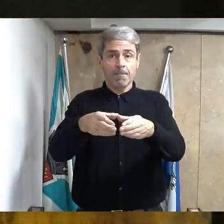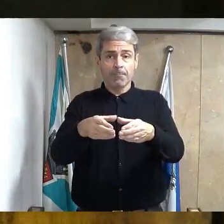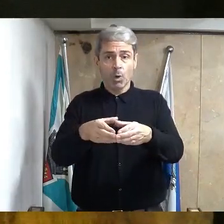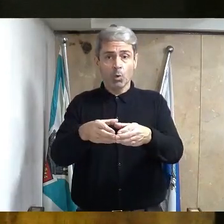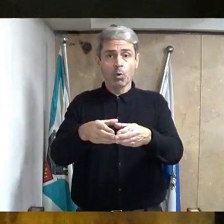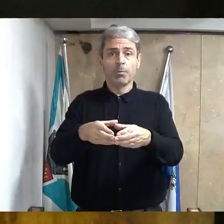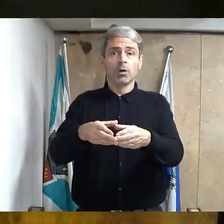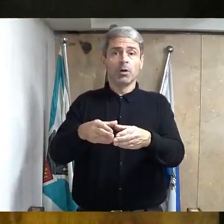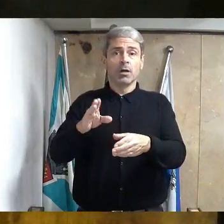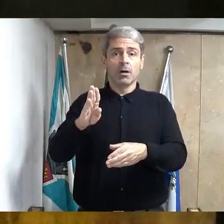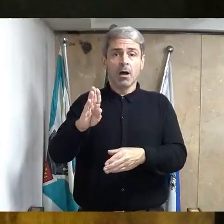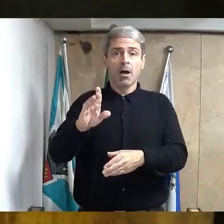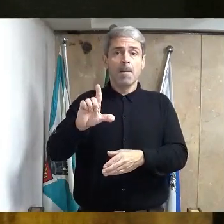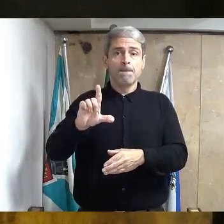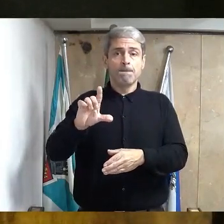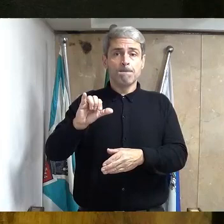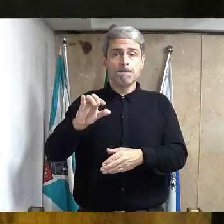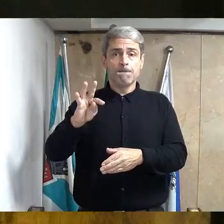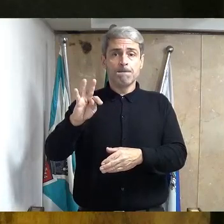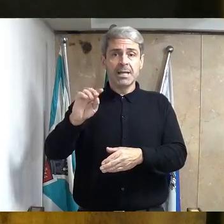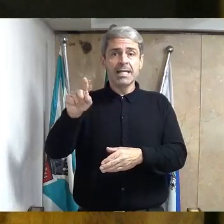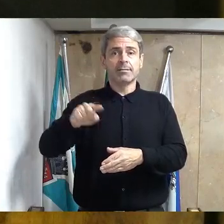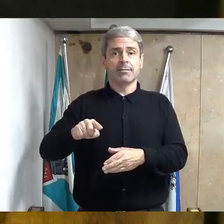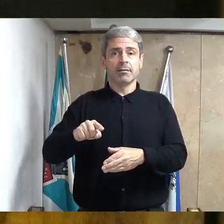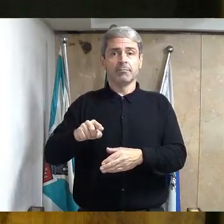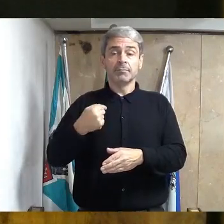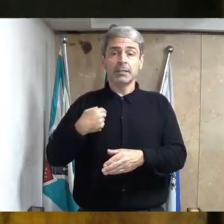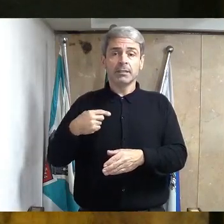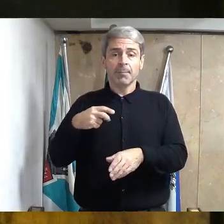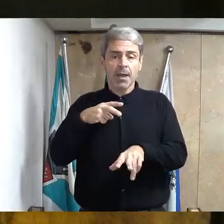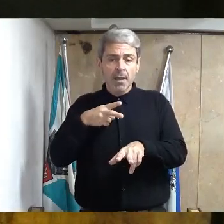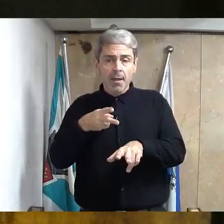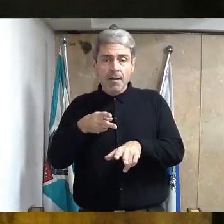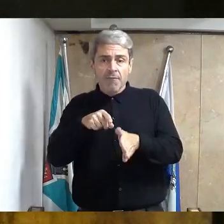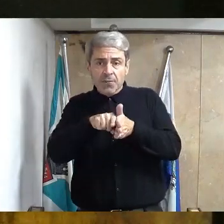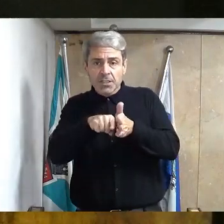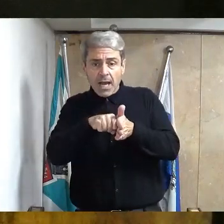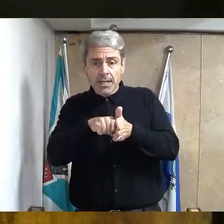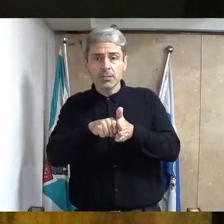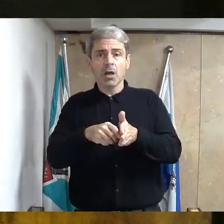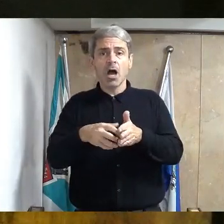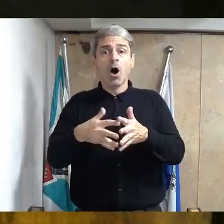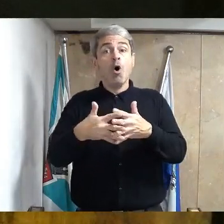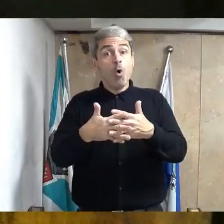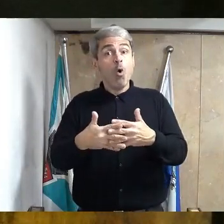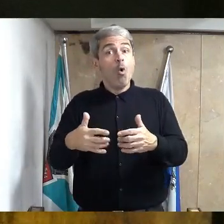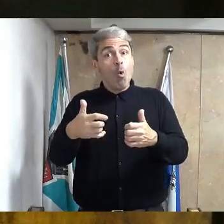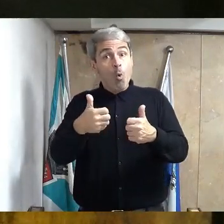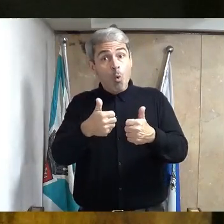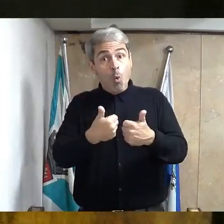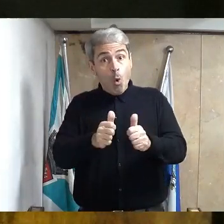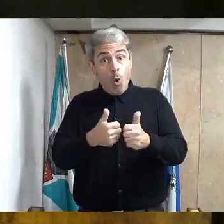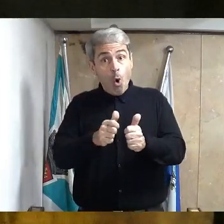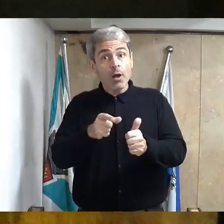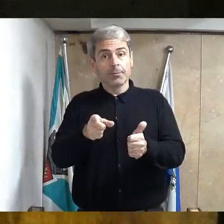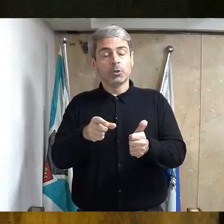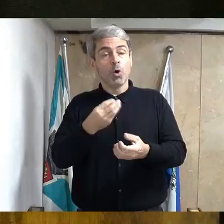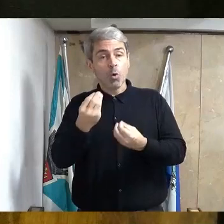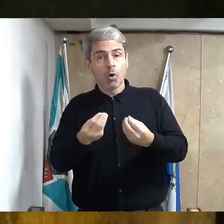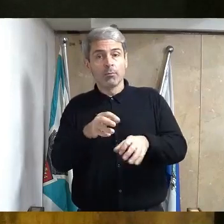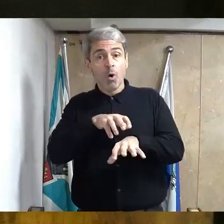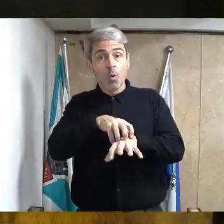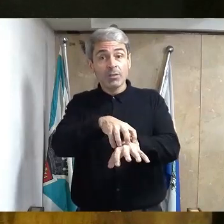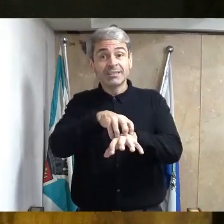Detran, que inclua os ônibus da nossa cidade, para a gente ter uma base e ver como é que está o